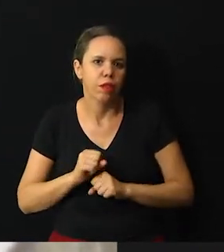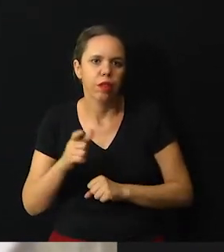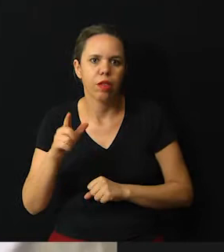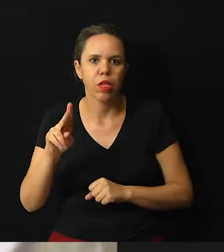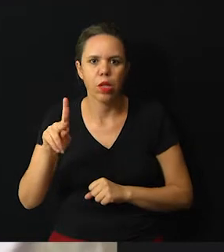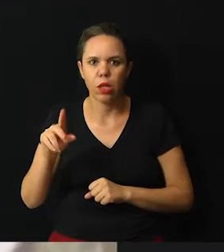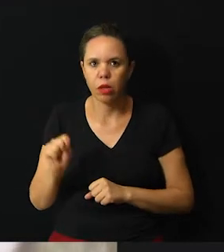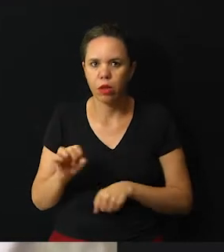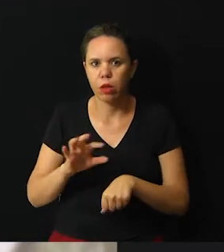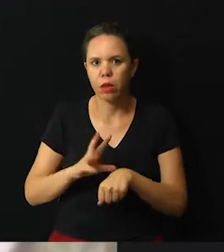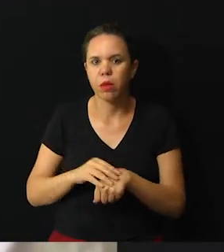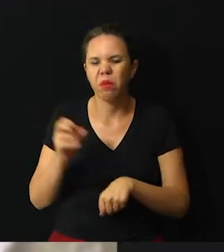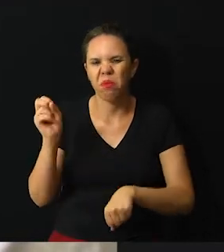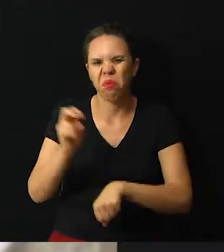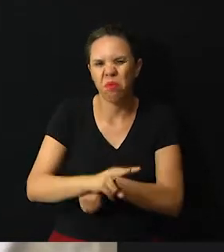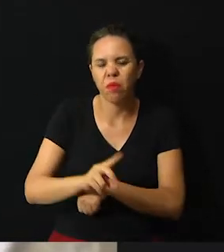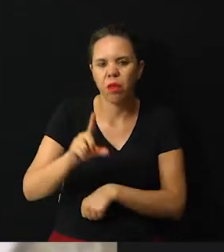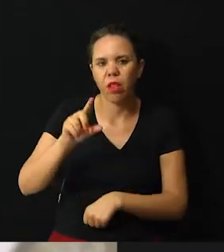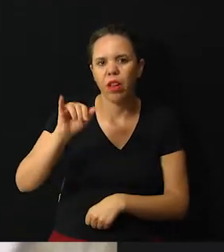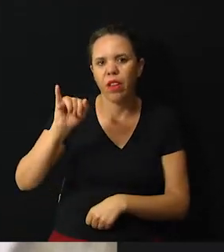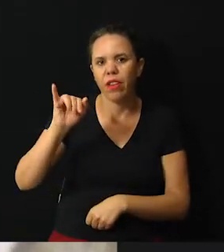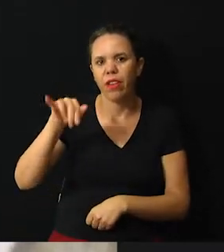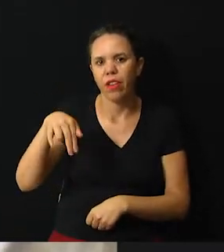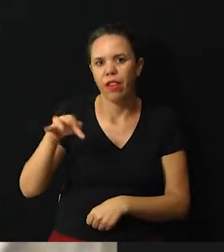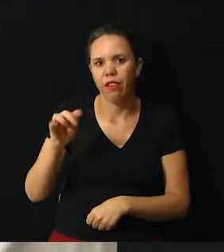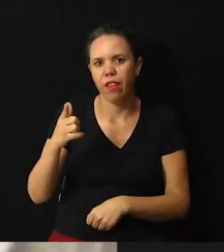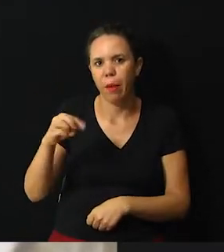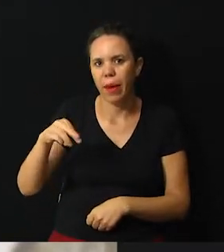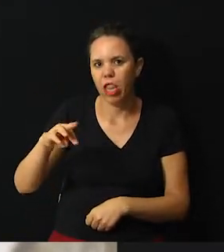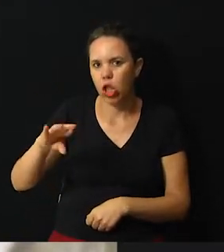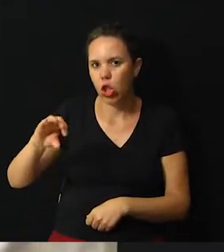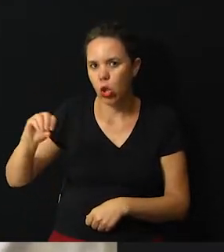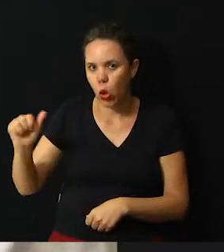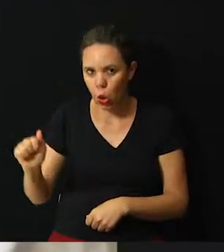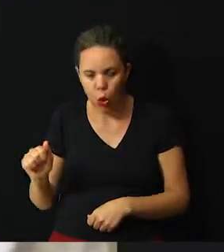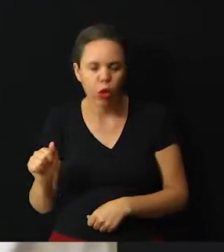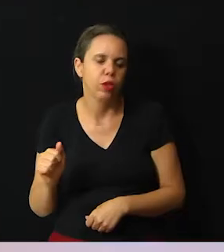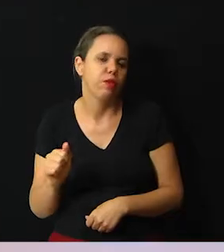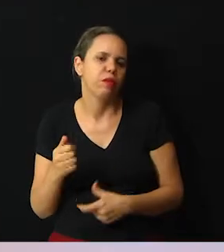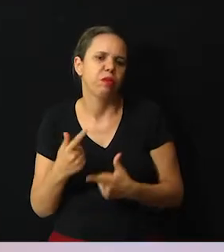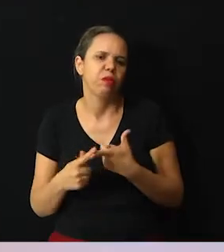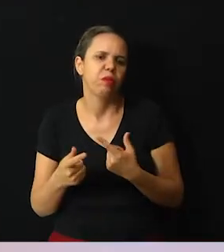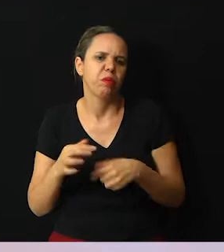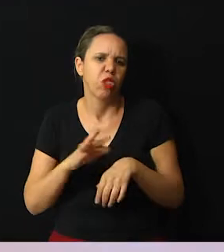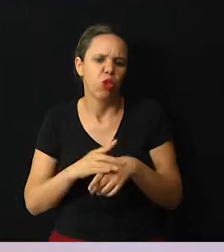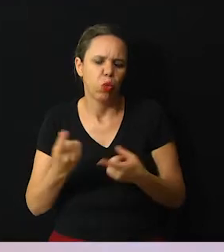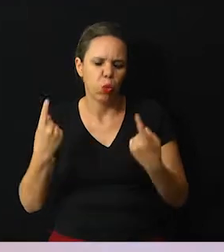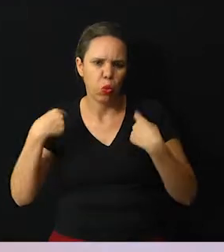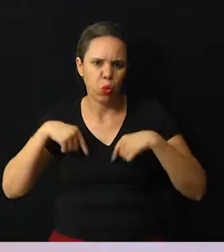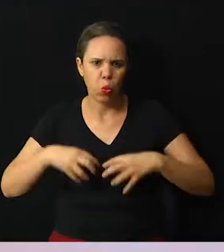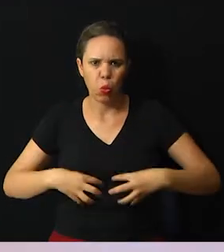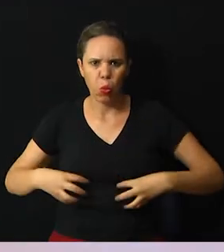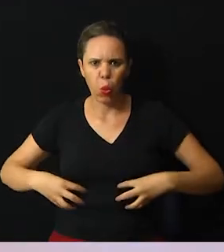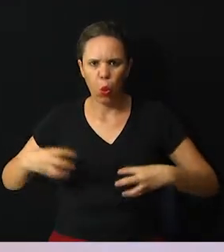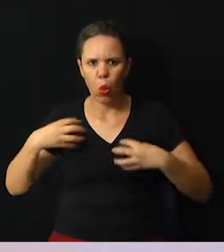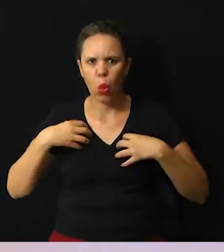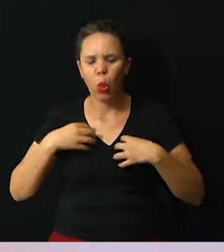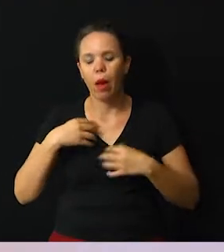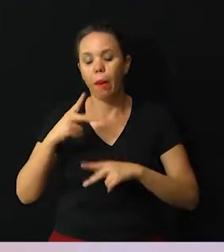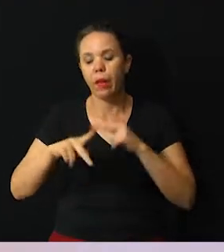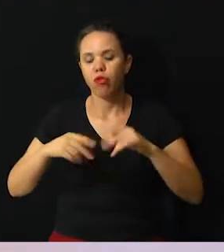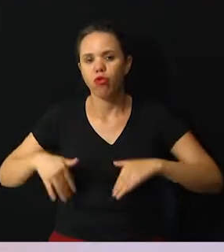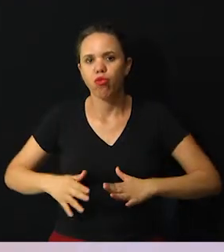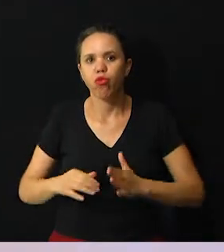lúpus. O lúpus é uma doença inflamatória que faz lesão em vários órgãos-alvos. E doutor, a pessoa já surge com essa doença ou ela